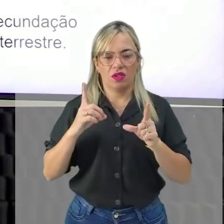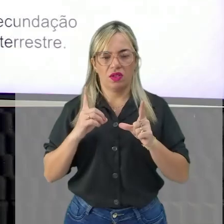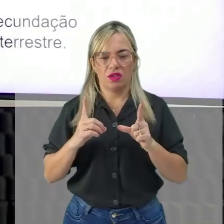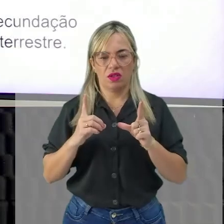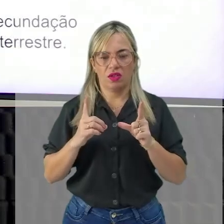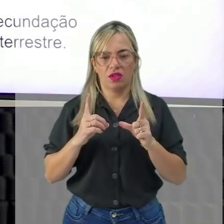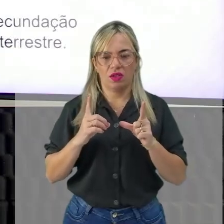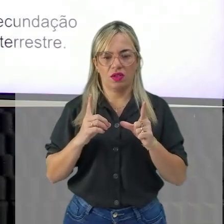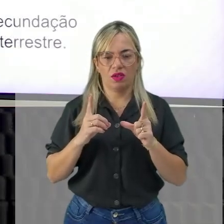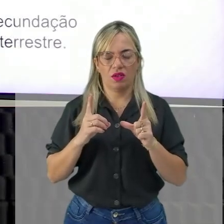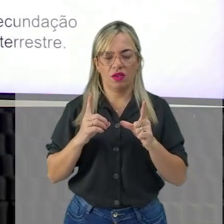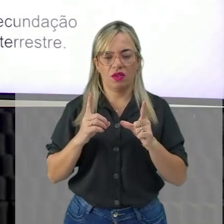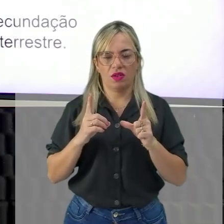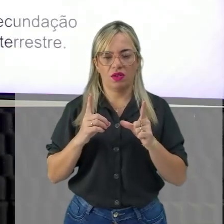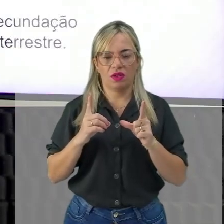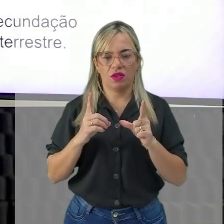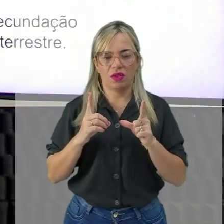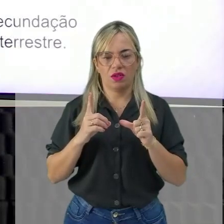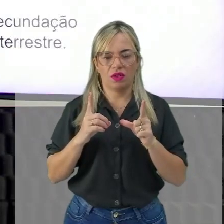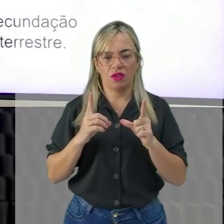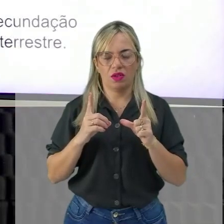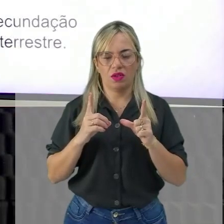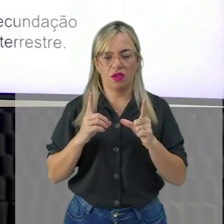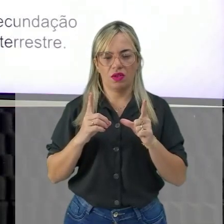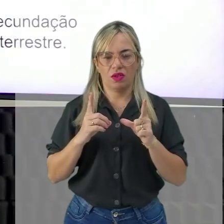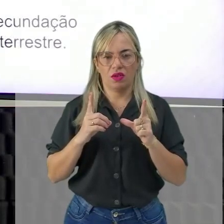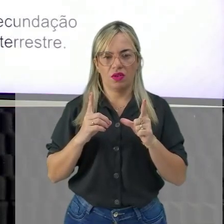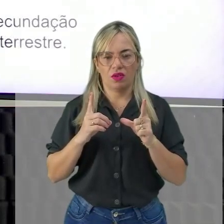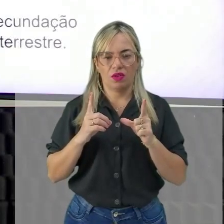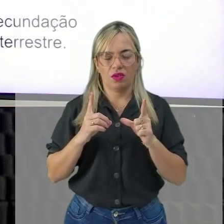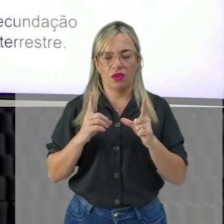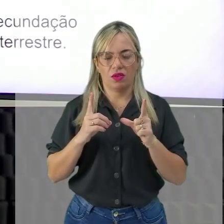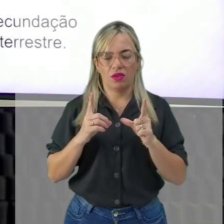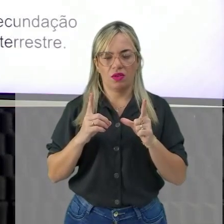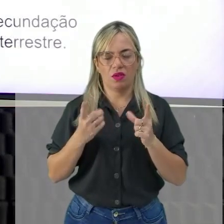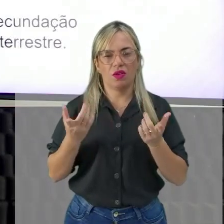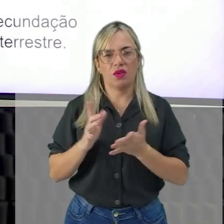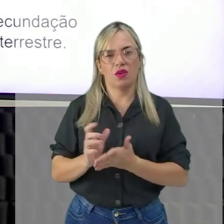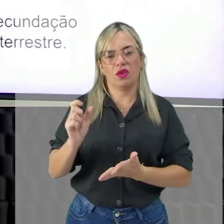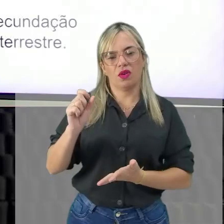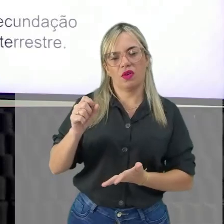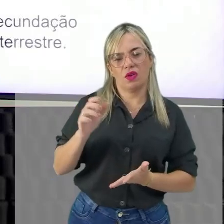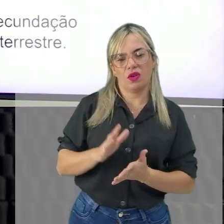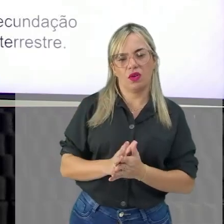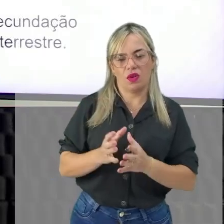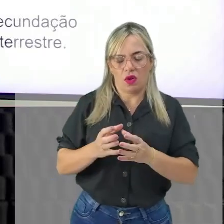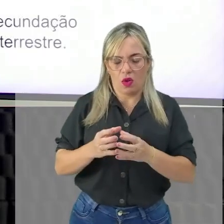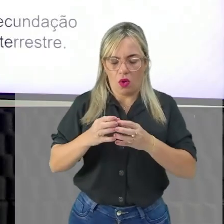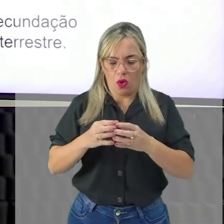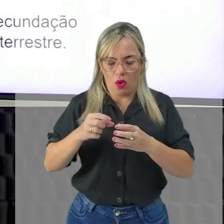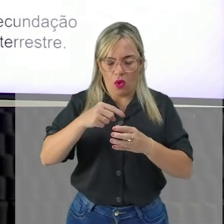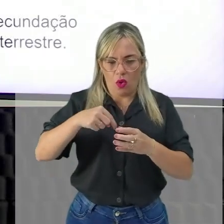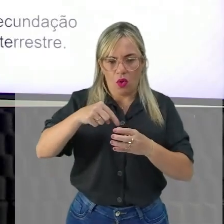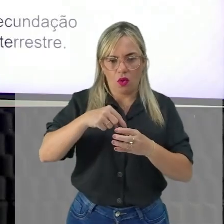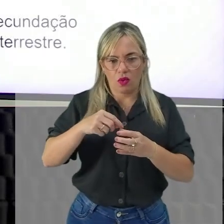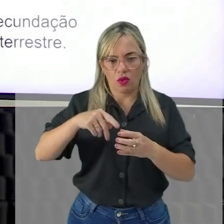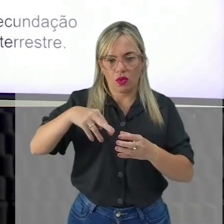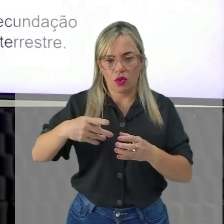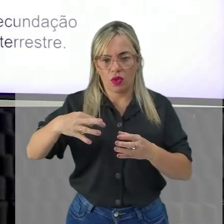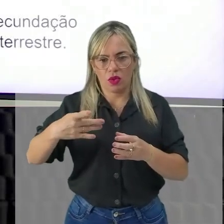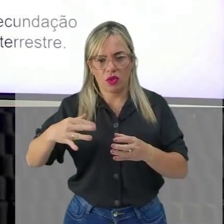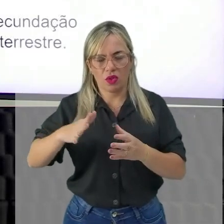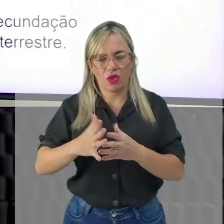Dependência do meio aquático devido à casca sensível dos ovos. Será que o ovo de um quelônio tem a casca sensível?